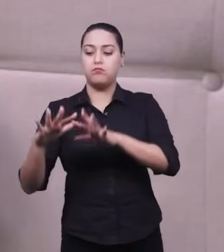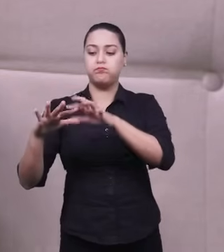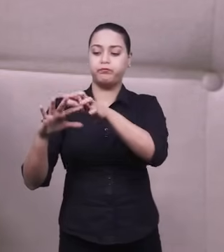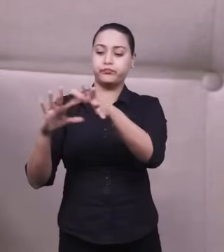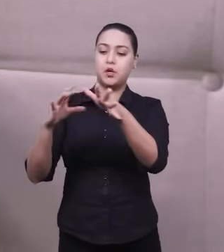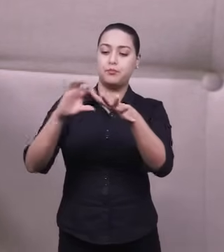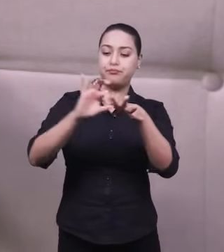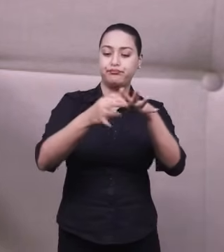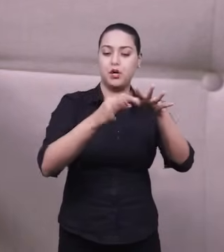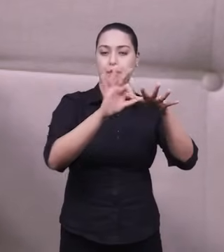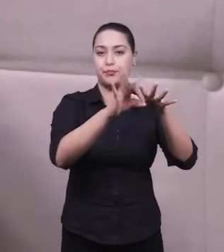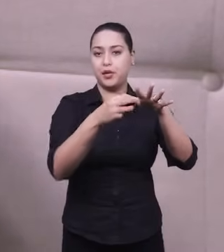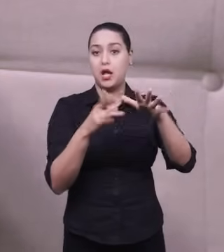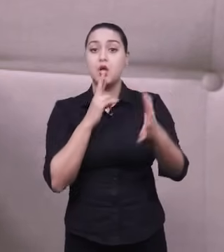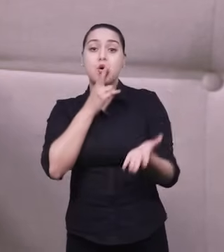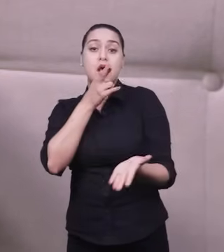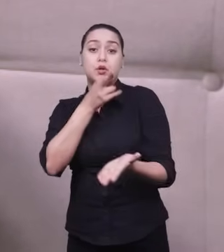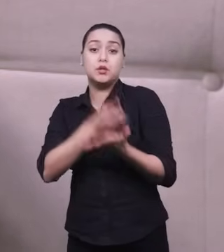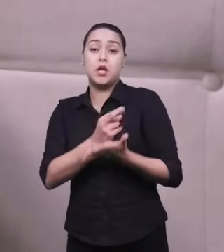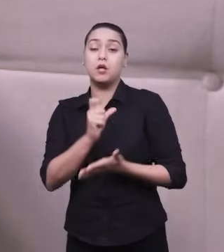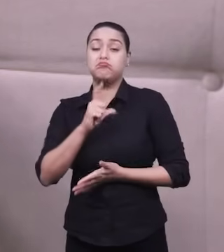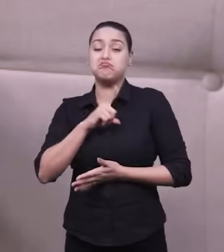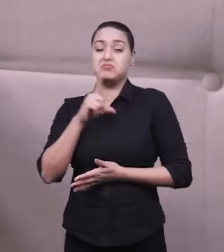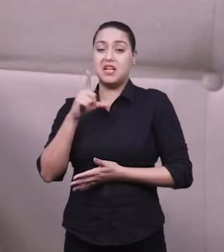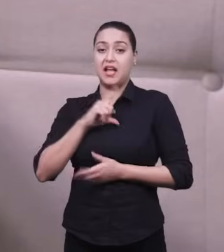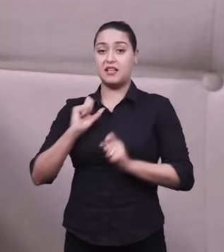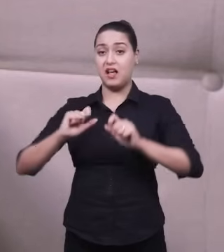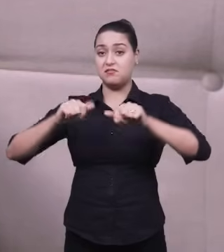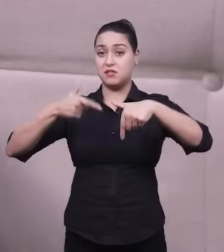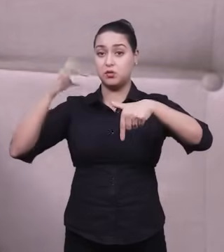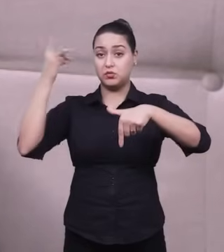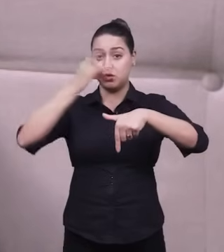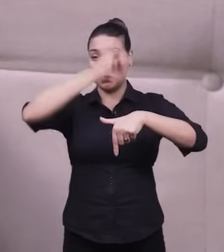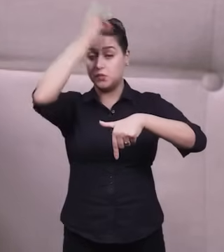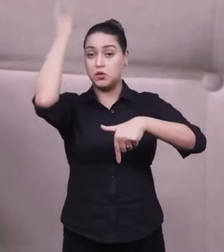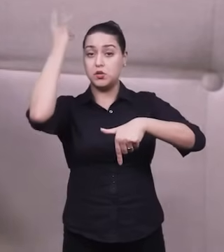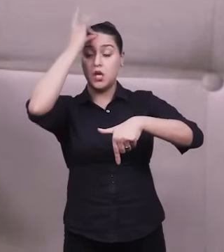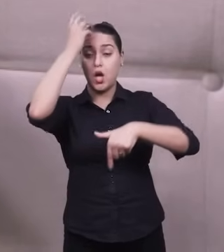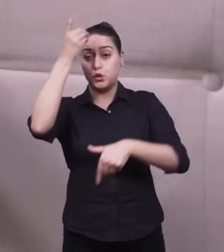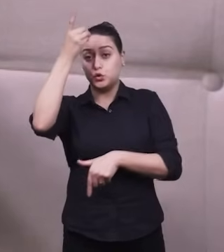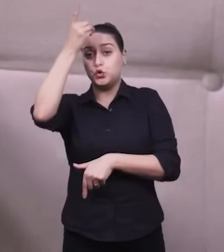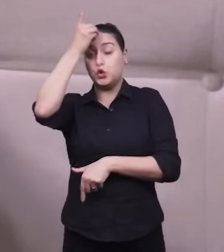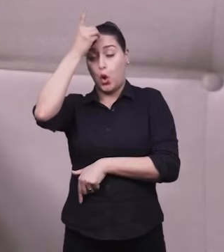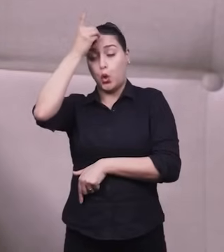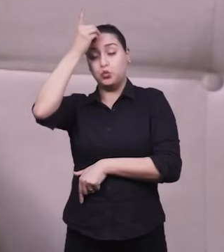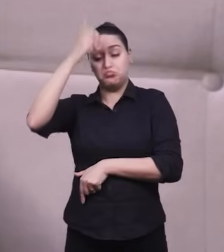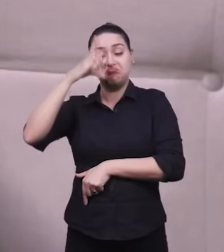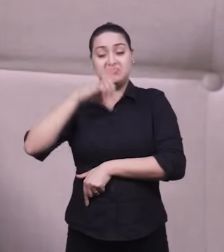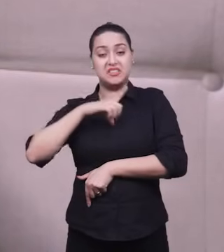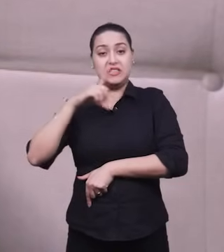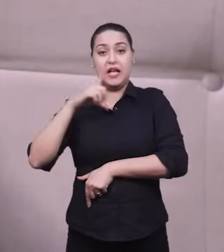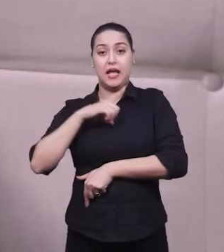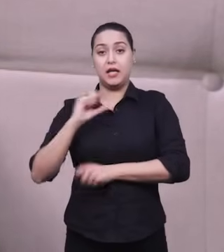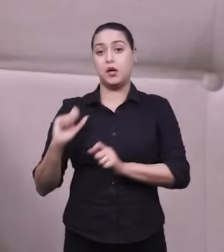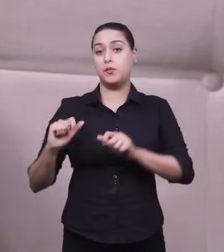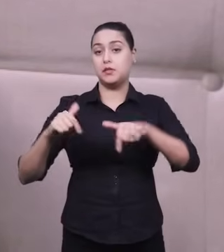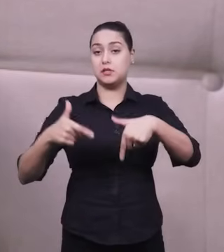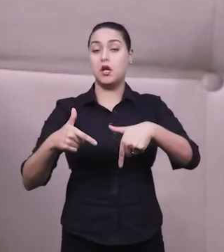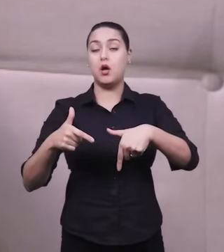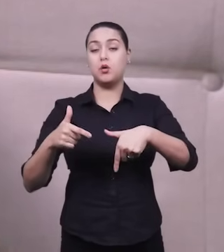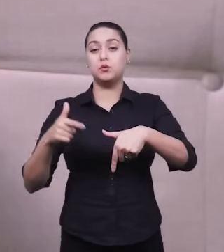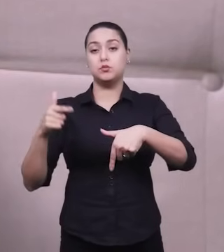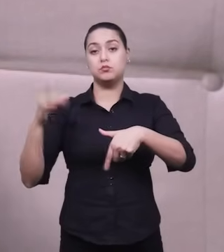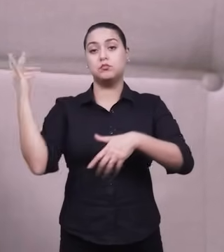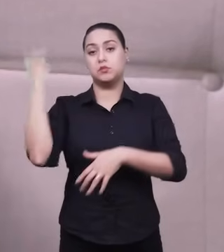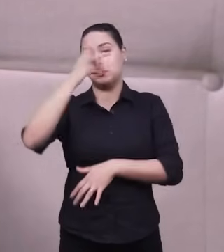ela brota sempre nela, todos os dias, as flores, que fala exatamente dos dons espirituais, mais uma vez,